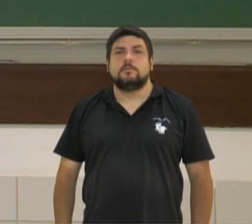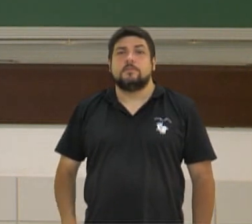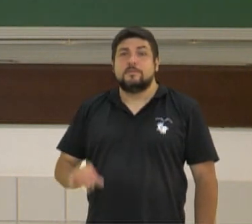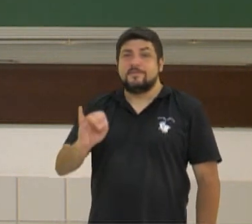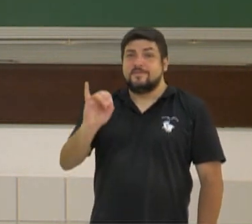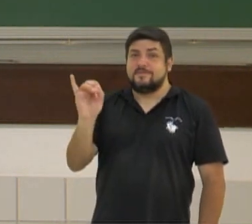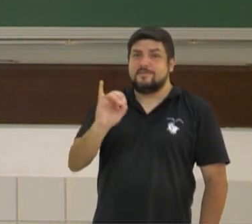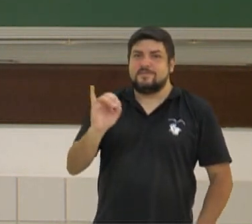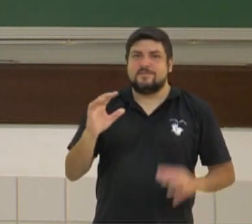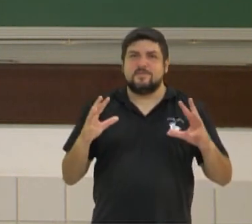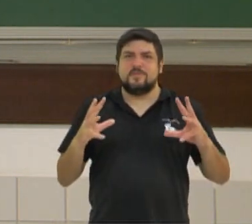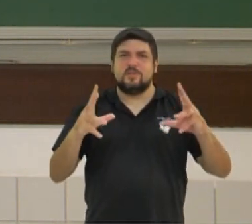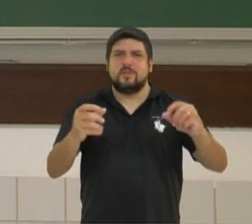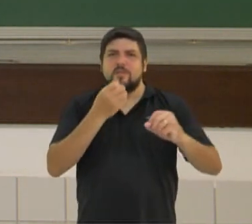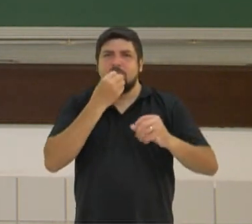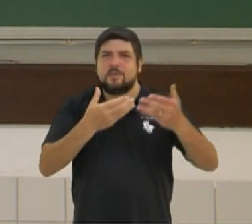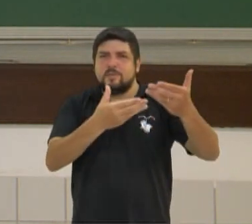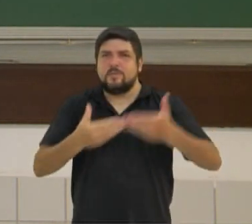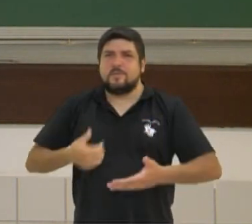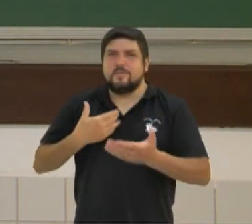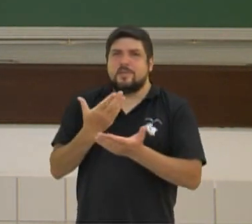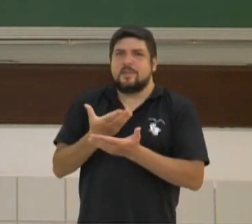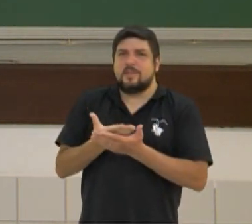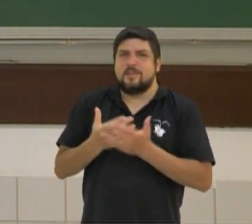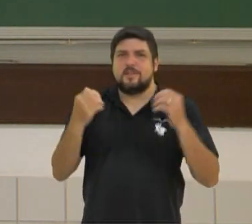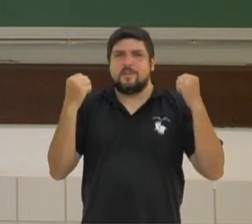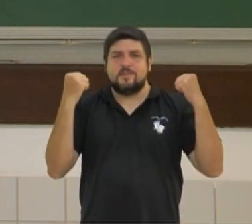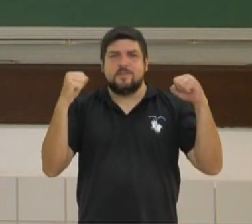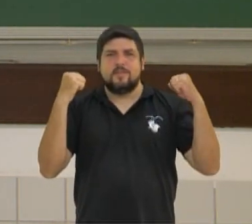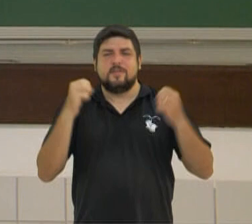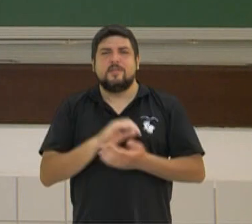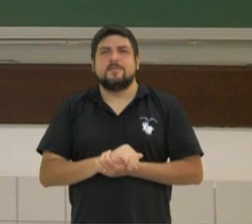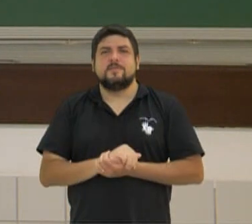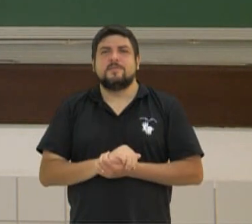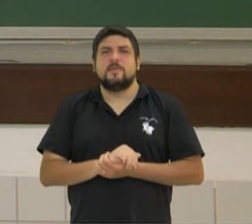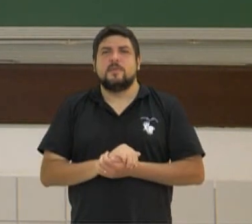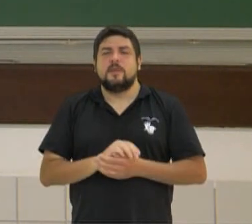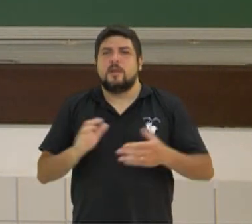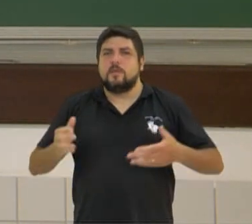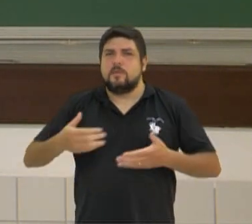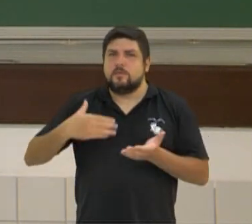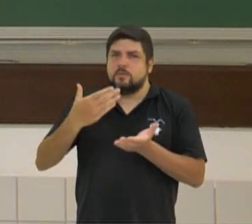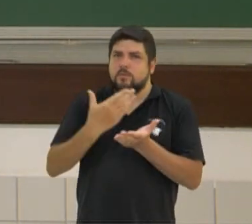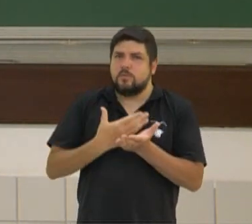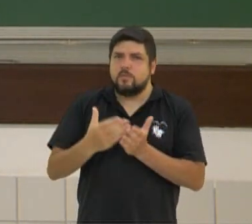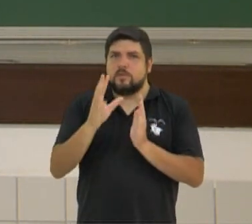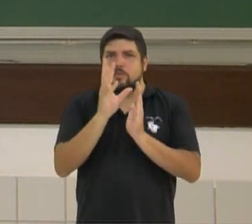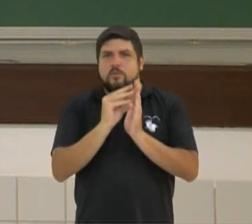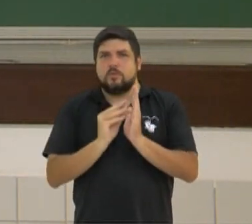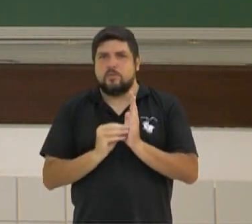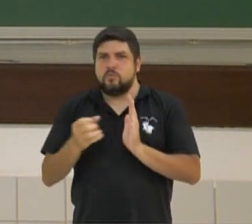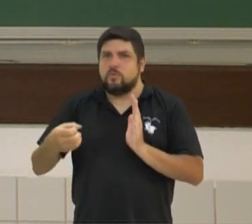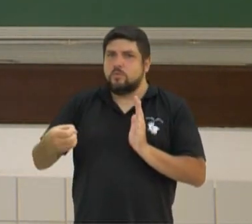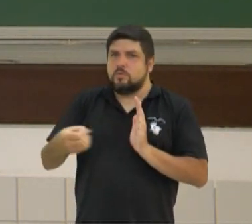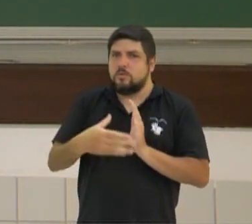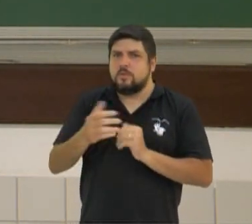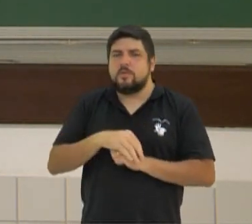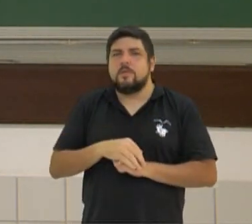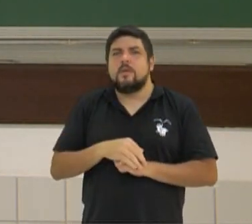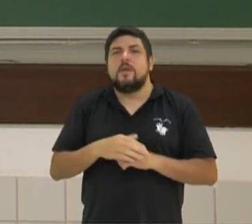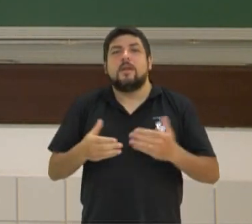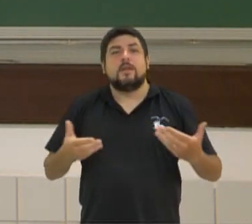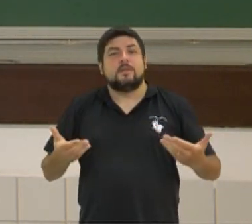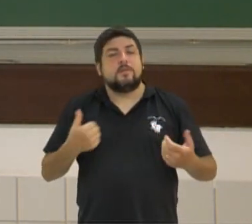Senhoras e senhores, bem-vindos para a nossa aula de educação física. Estamos começando conteúdo novo, né? Estamos, como nós vimos lá, né? Então